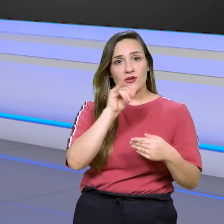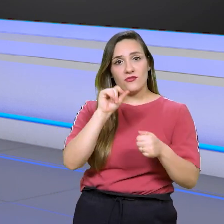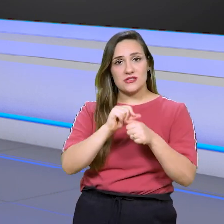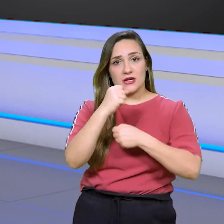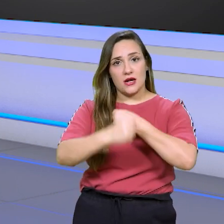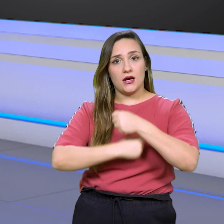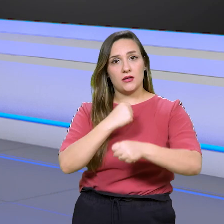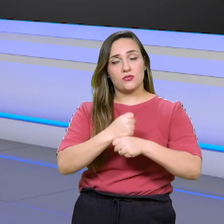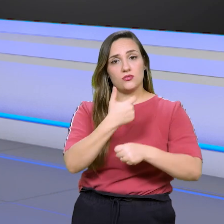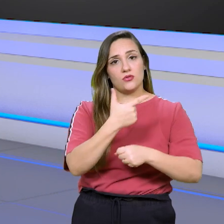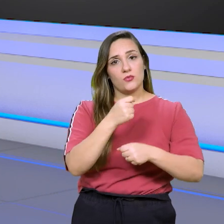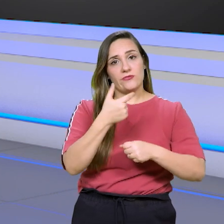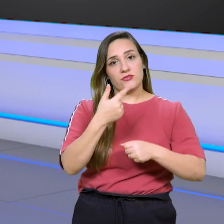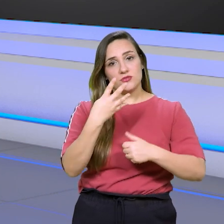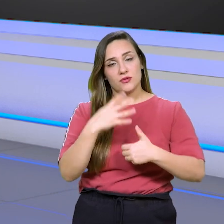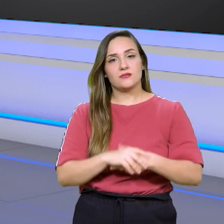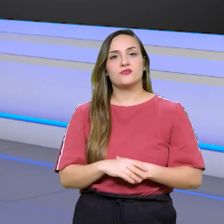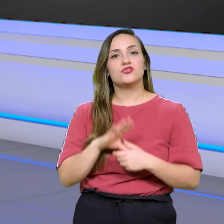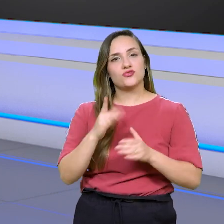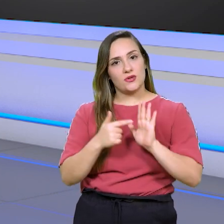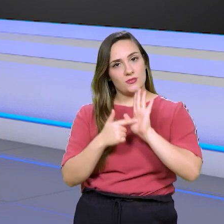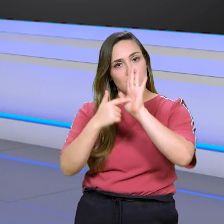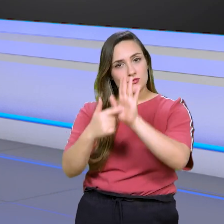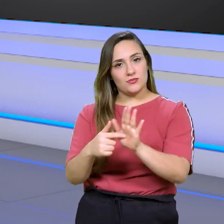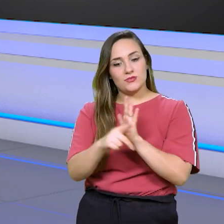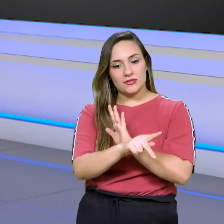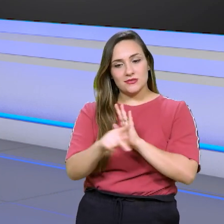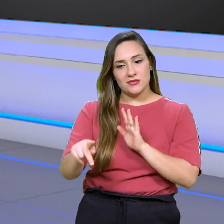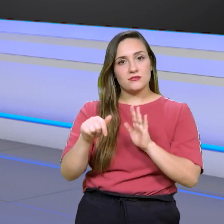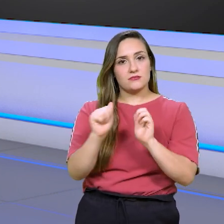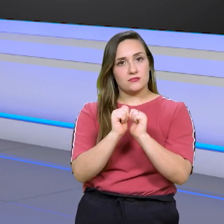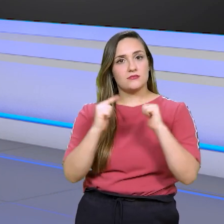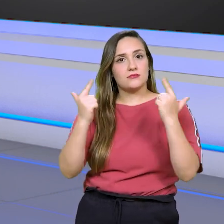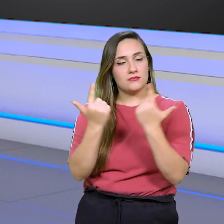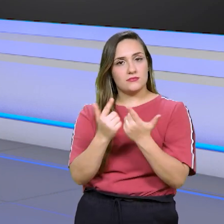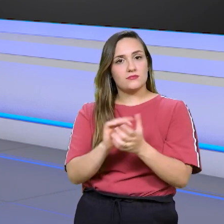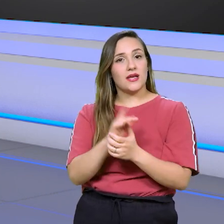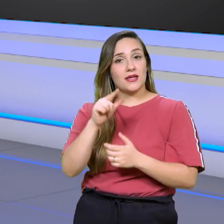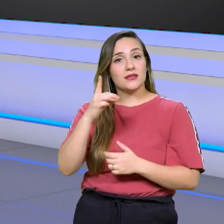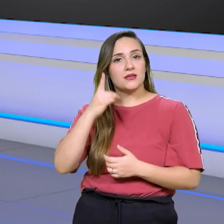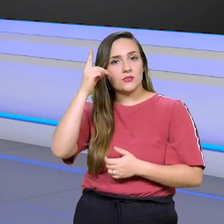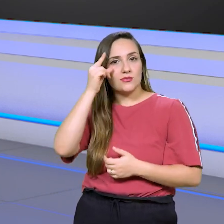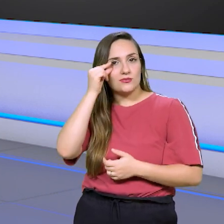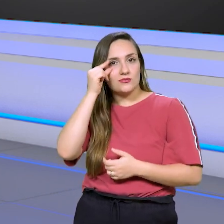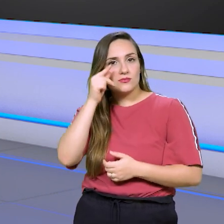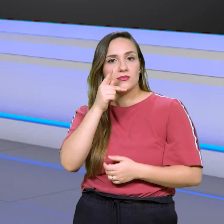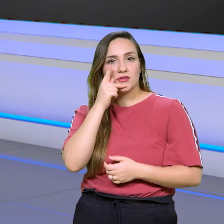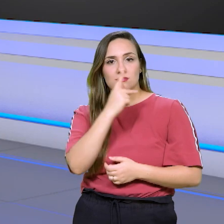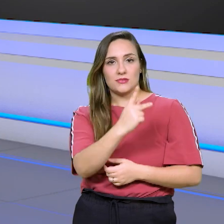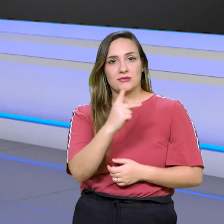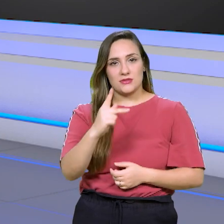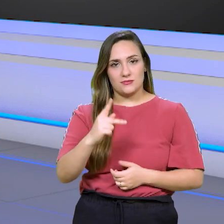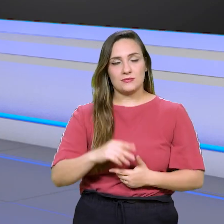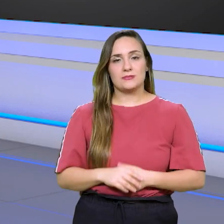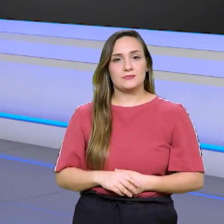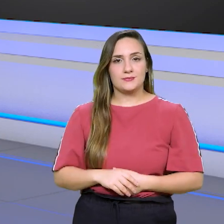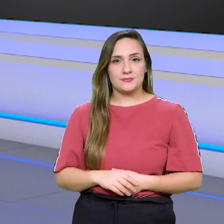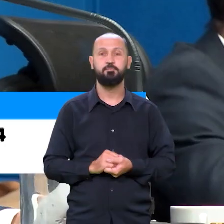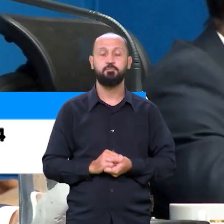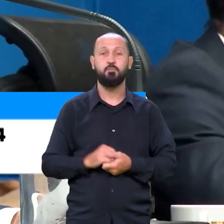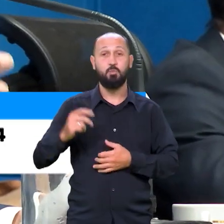estadual para o exercício de 2024, é apresentado pelo presidente da Casa de Leis, deputado Gerson Claro, do